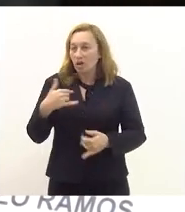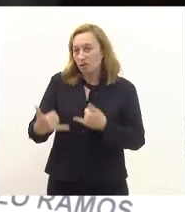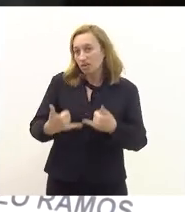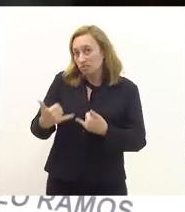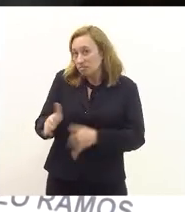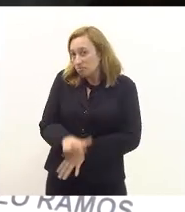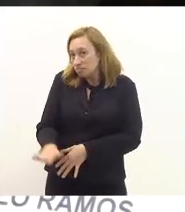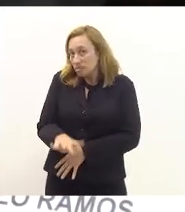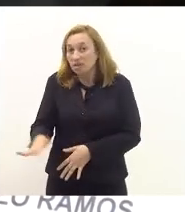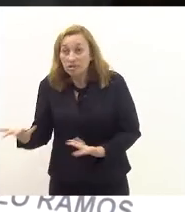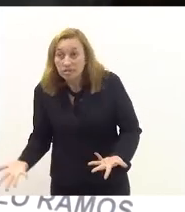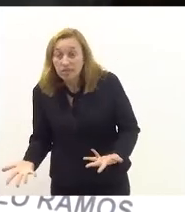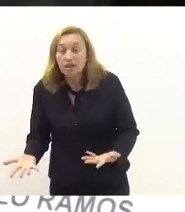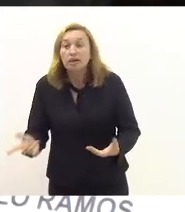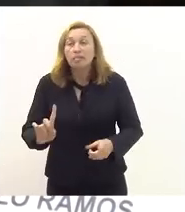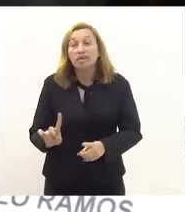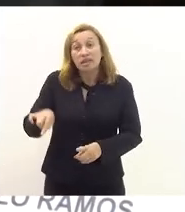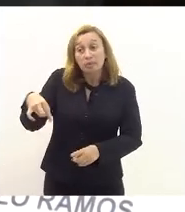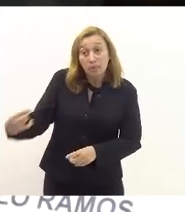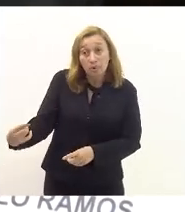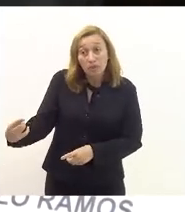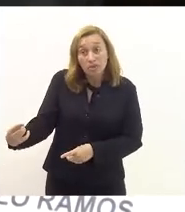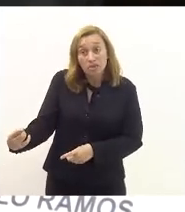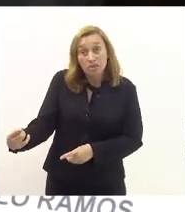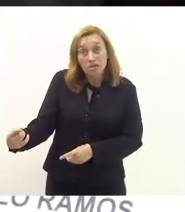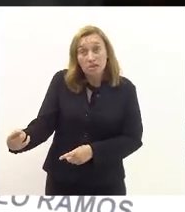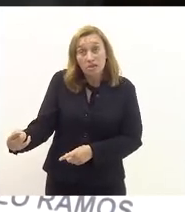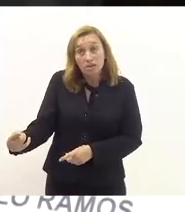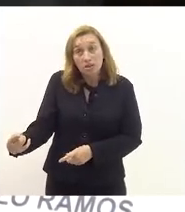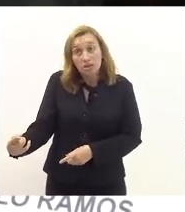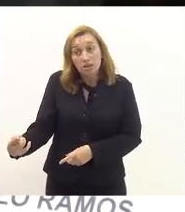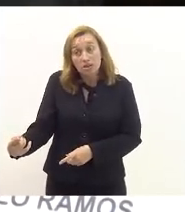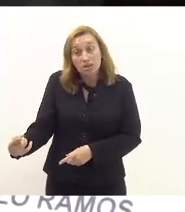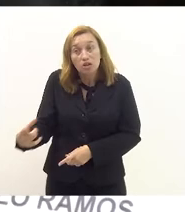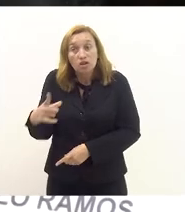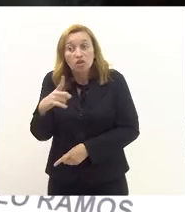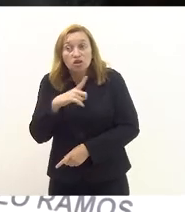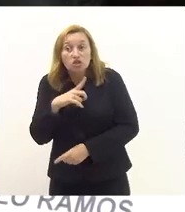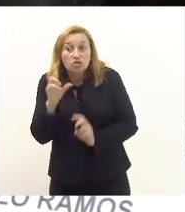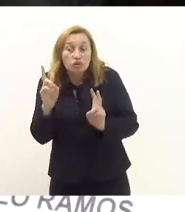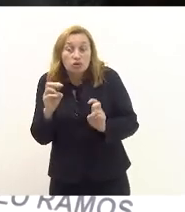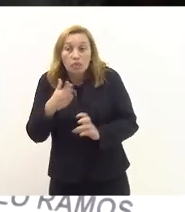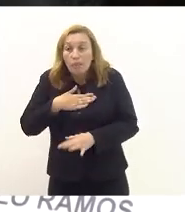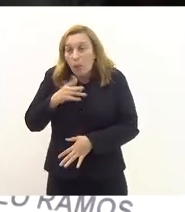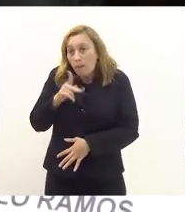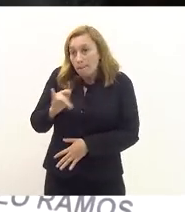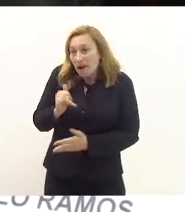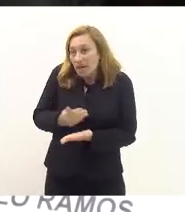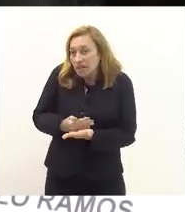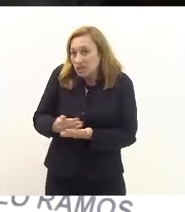criança. Só que a partir daí, eu tive uma questão que foi que o meu pai